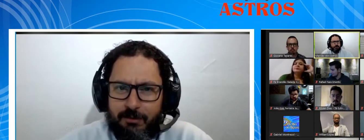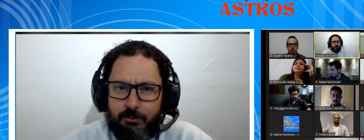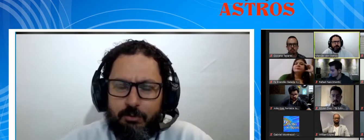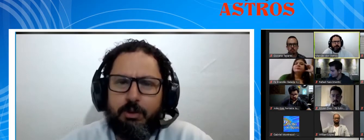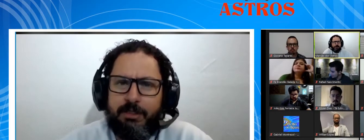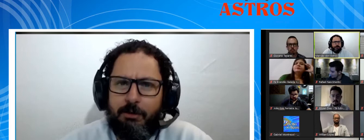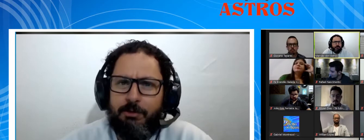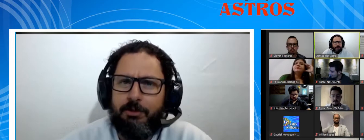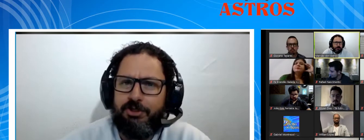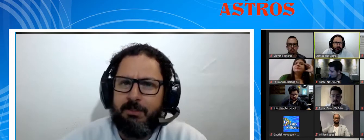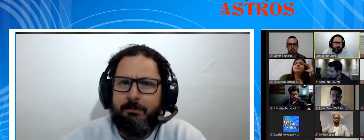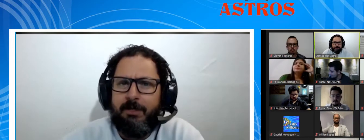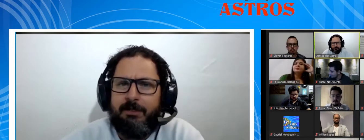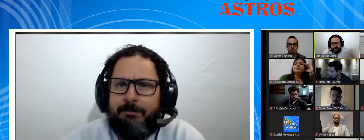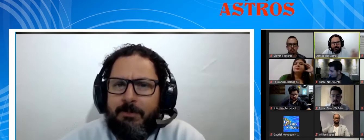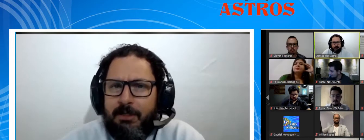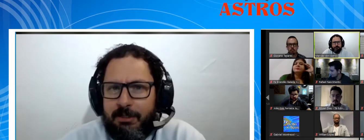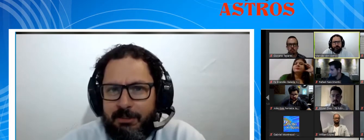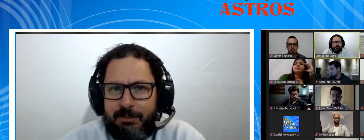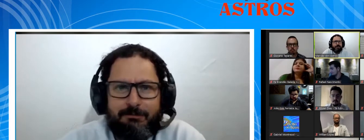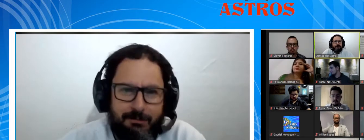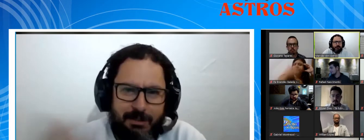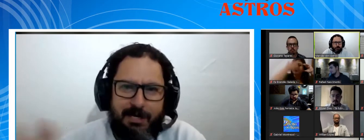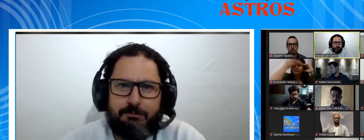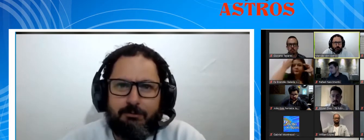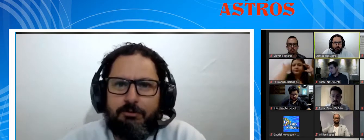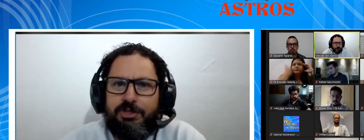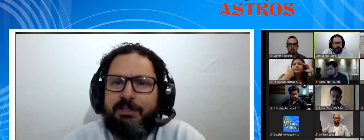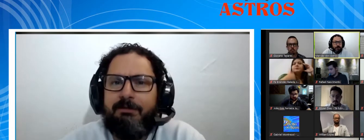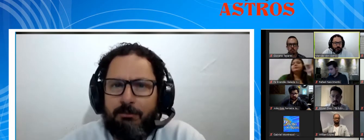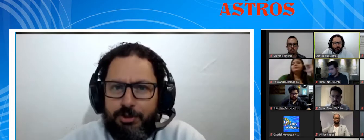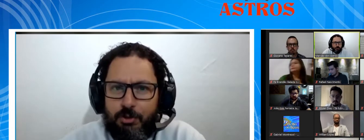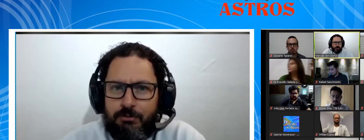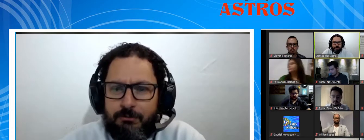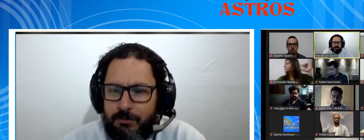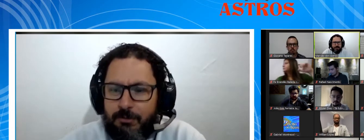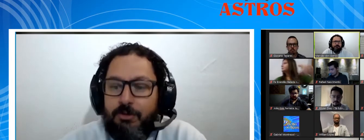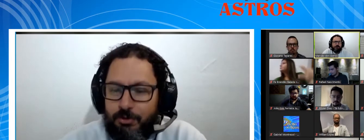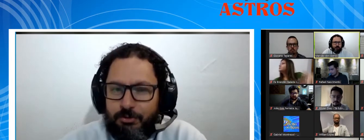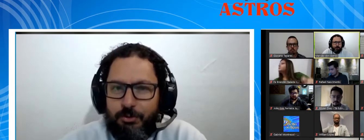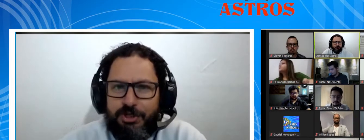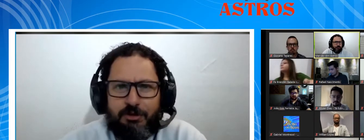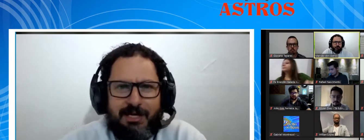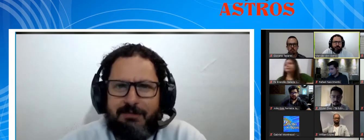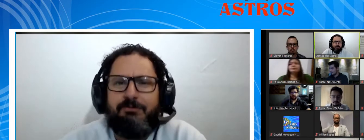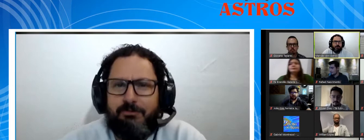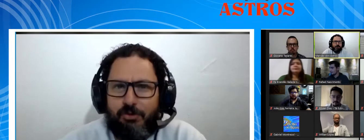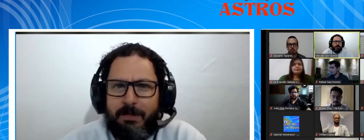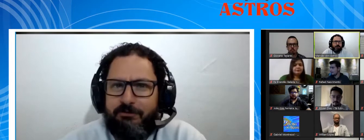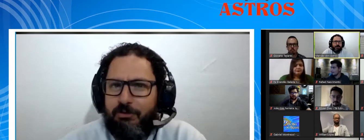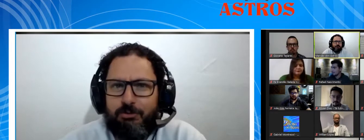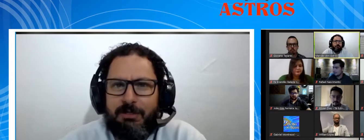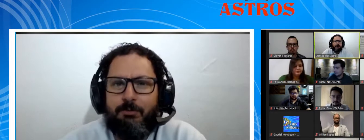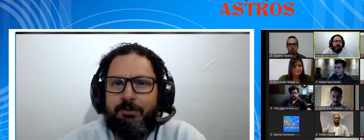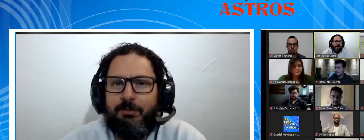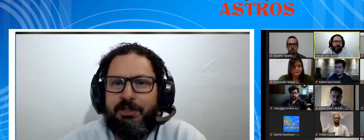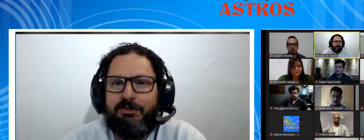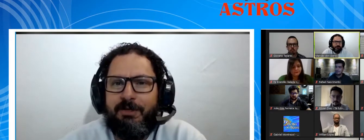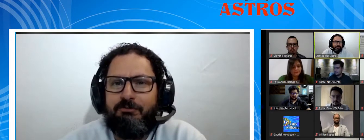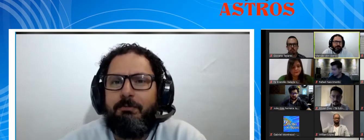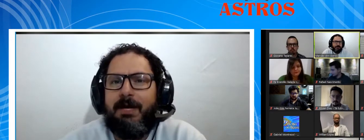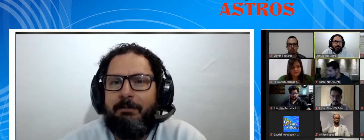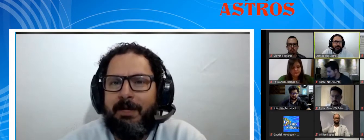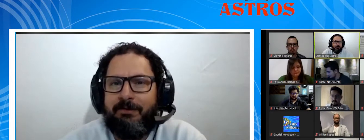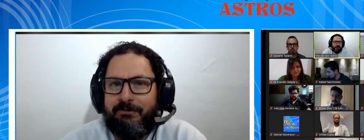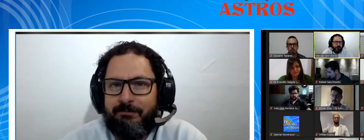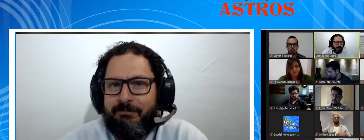em, no hotel em Curitiba também, né? E, claro, no outro dia tava lá no show junto contigo lá. Super estrutura, muito bonito